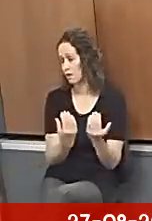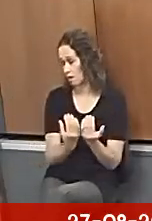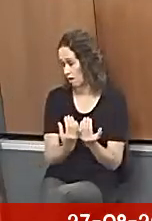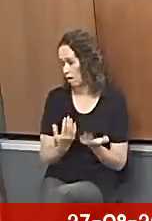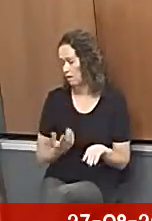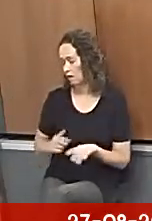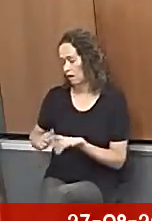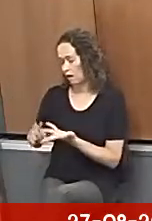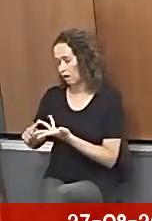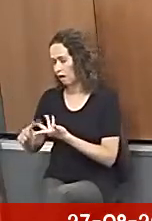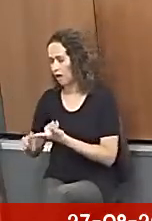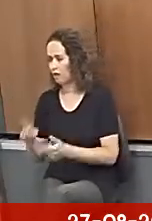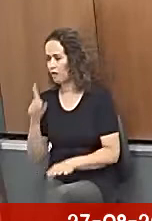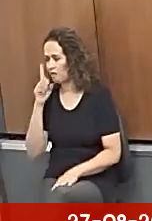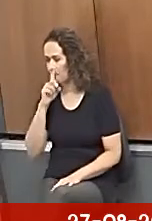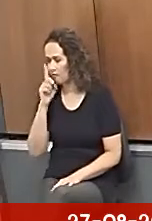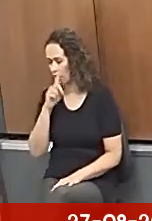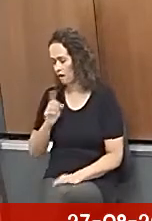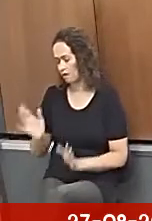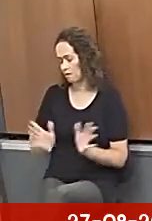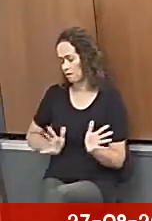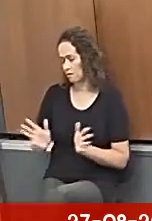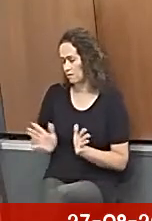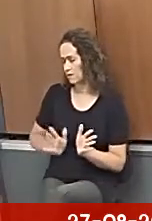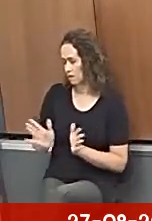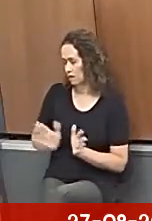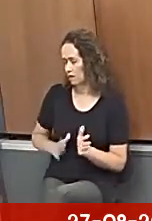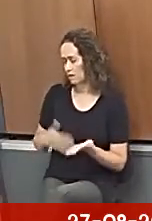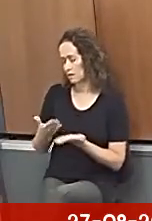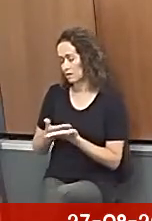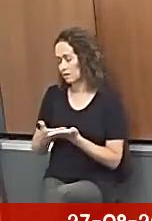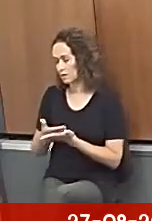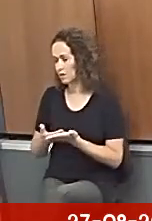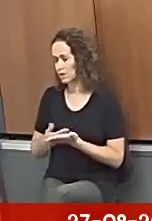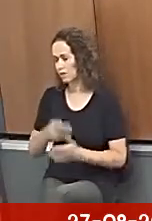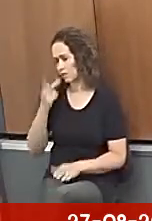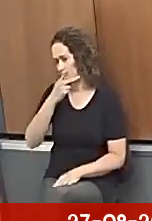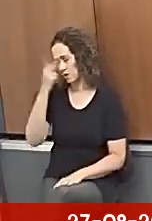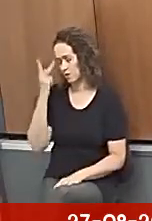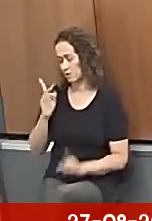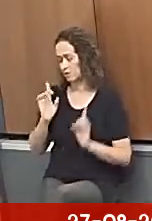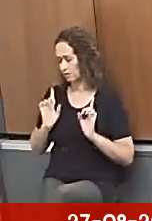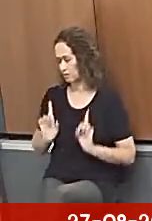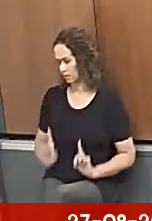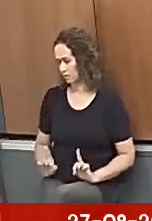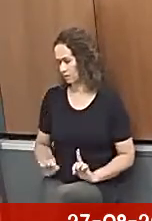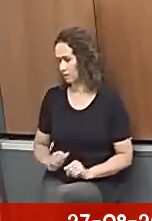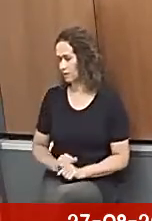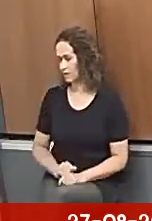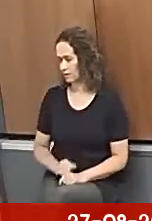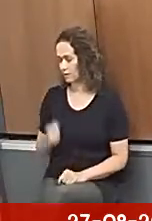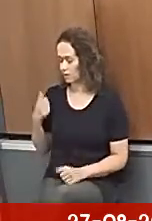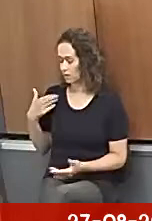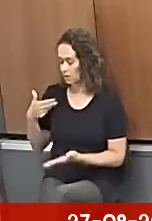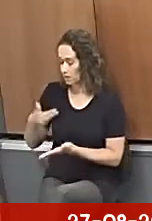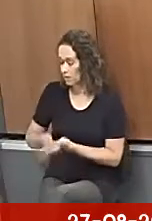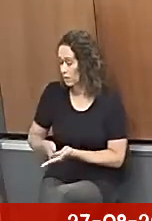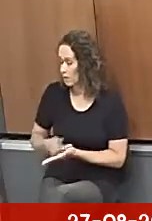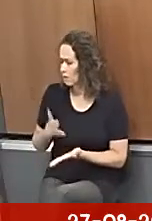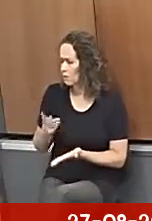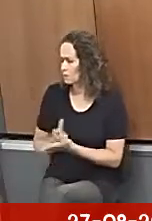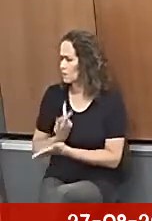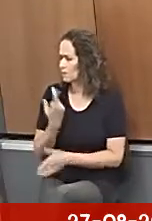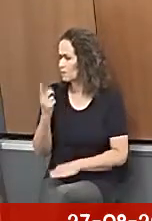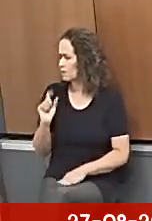na questão de acessibilidade e no tratamento com as pessoas com deficiência até o dia em que